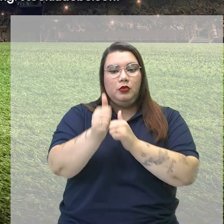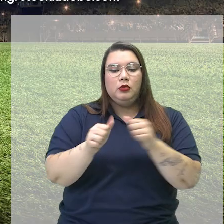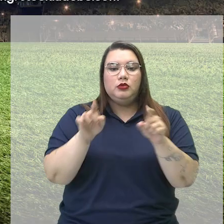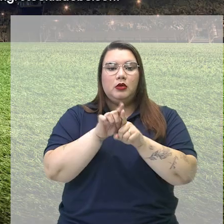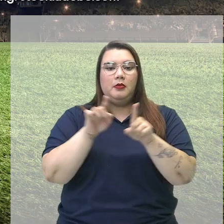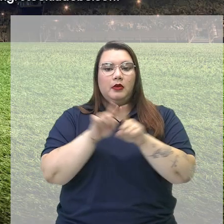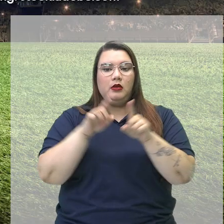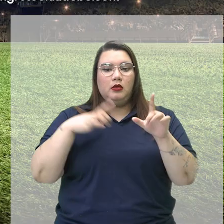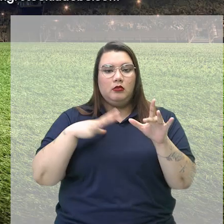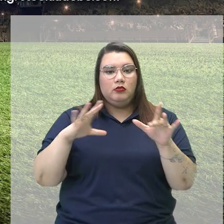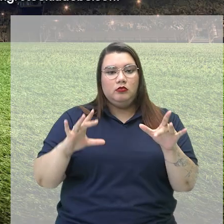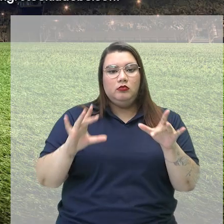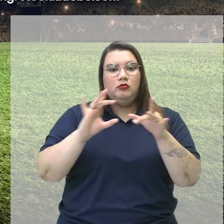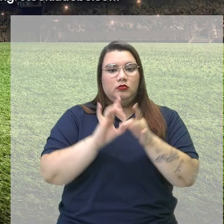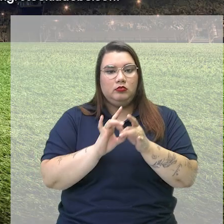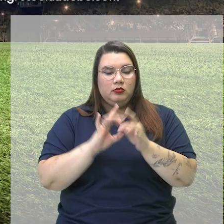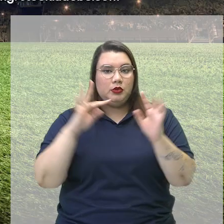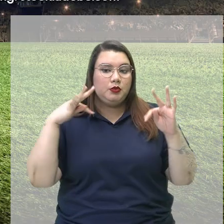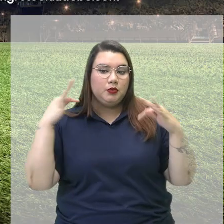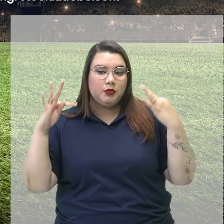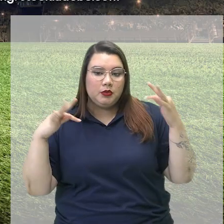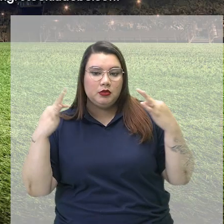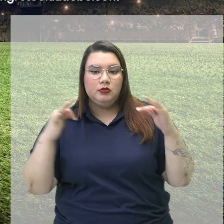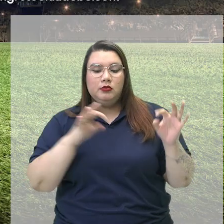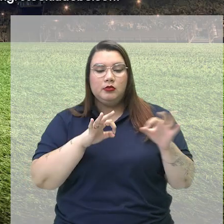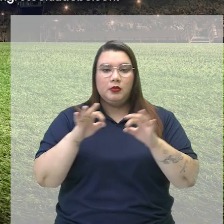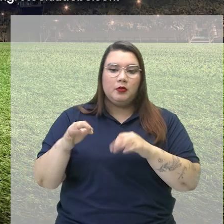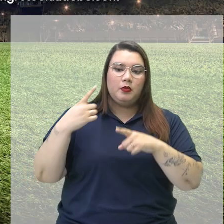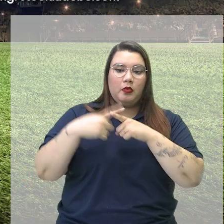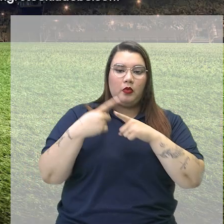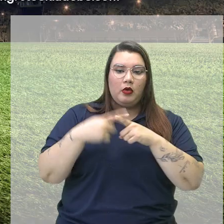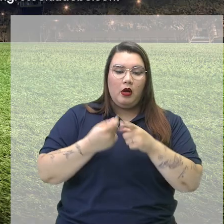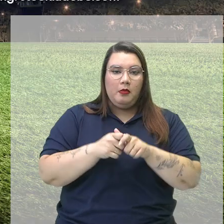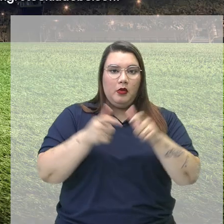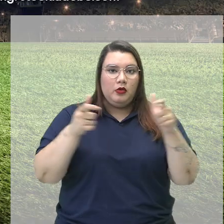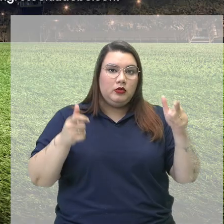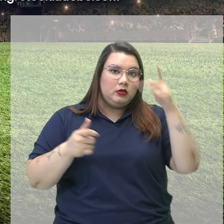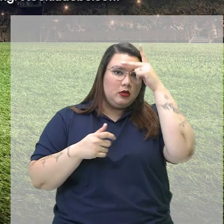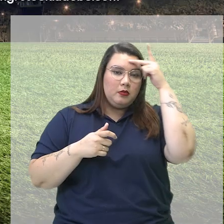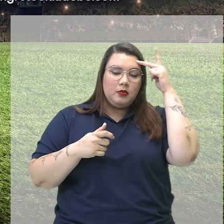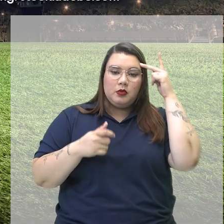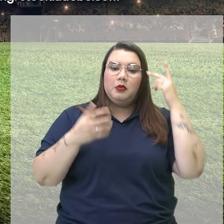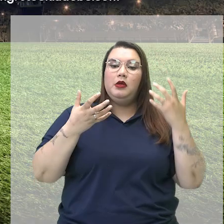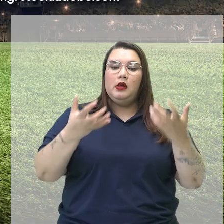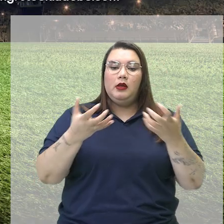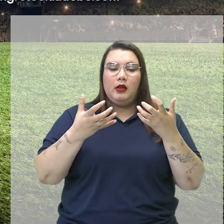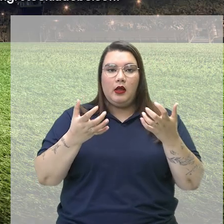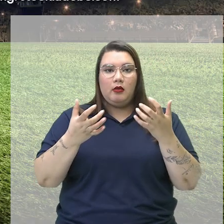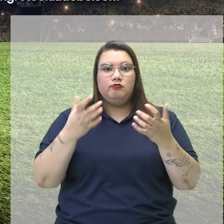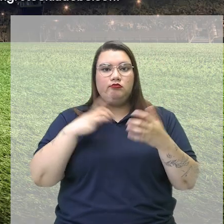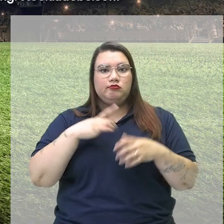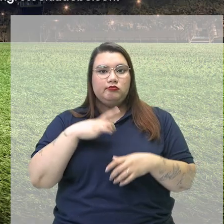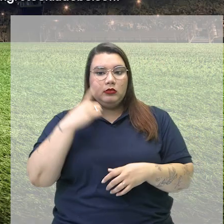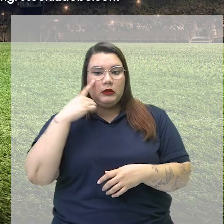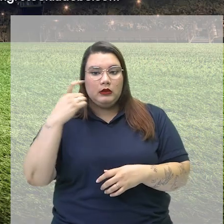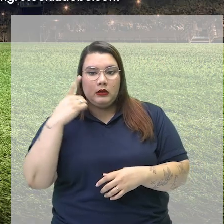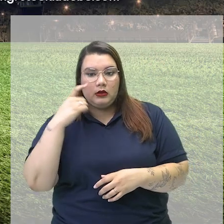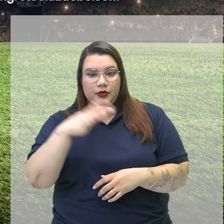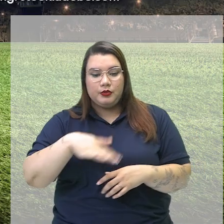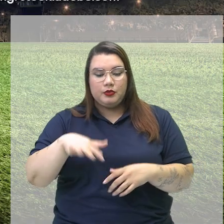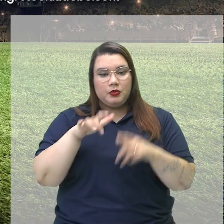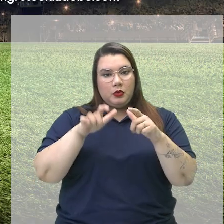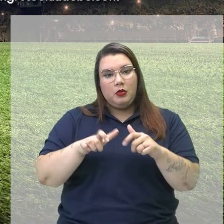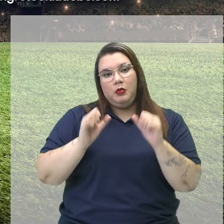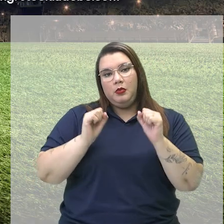com a questão do turismo, porque muitas pessoas acabam despertando o seu olhar para aquele lugar que muitas vezes poderia